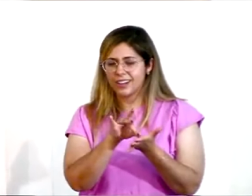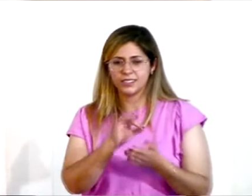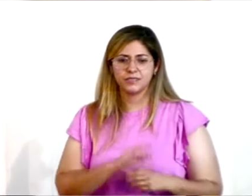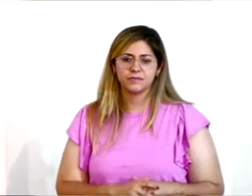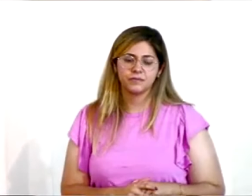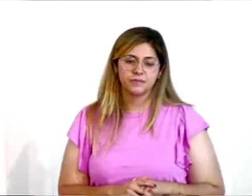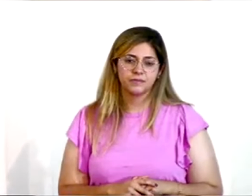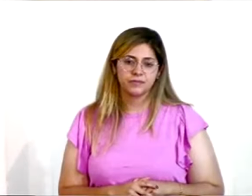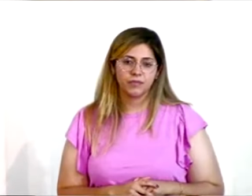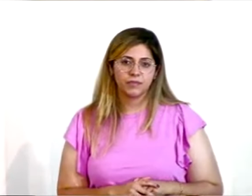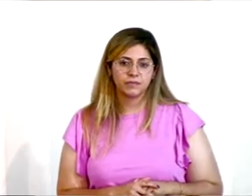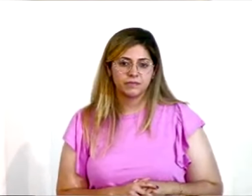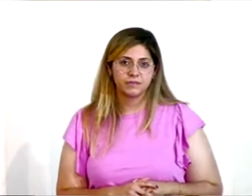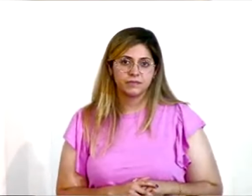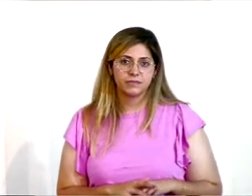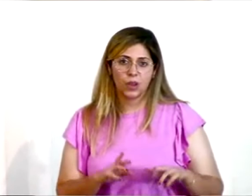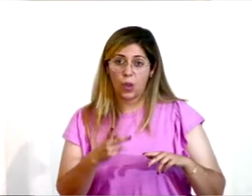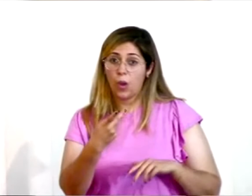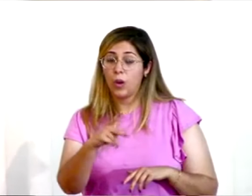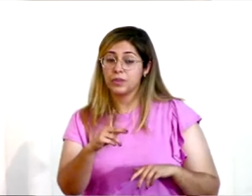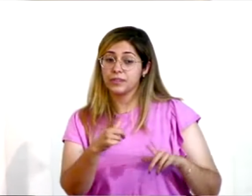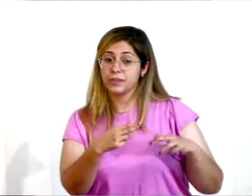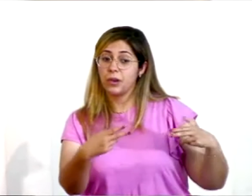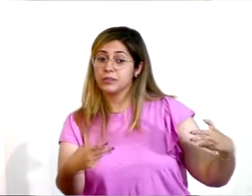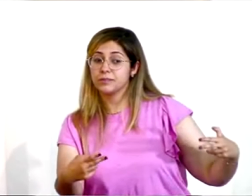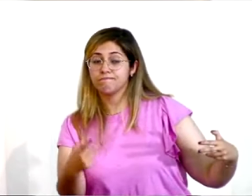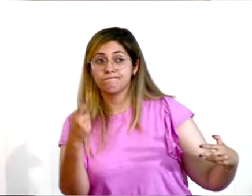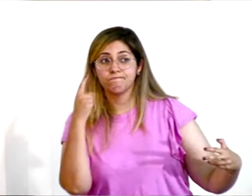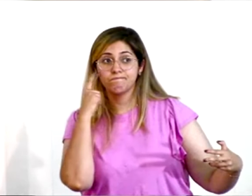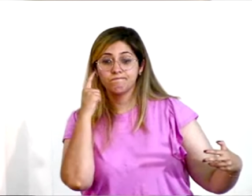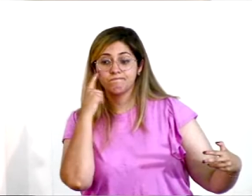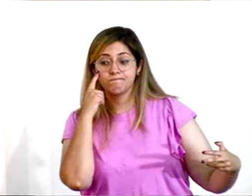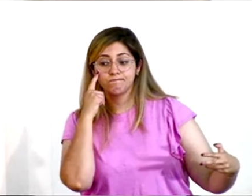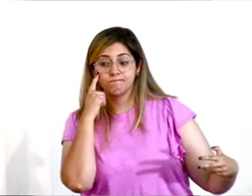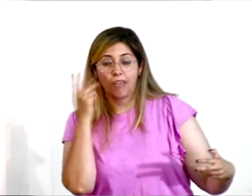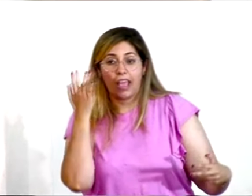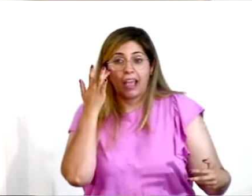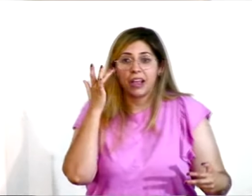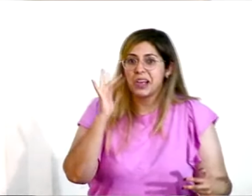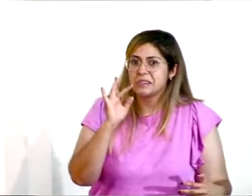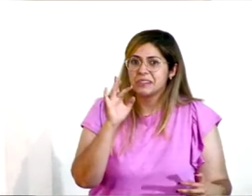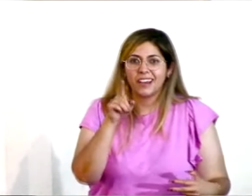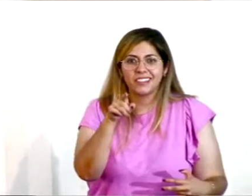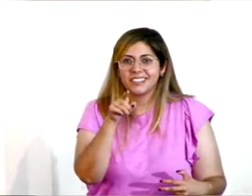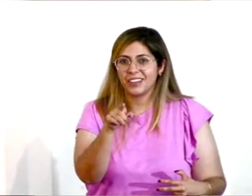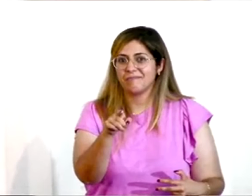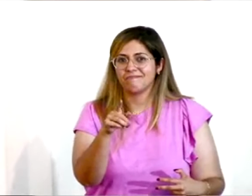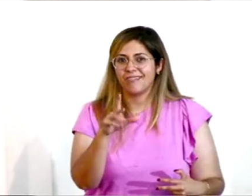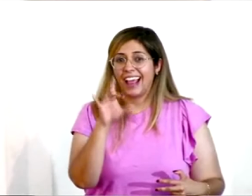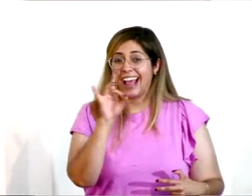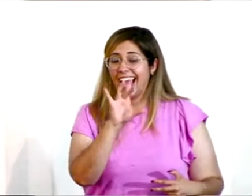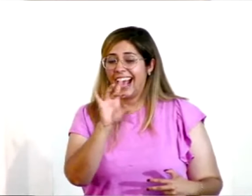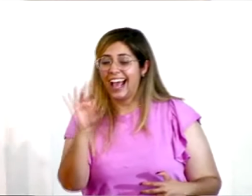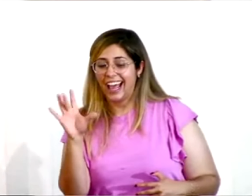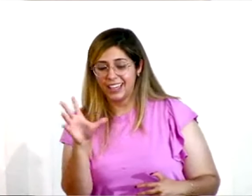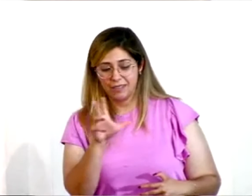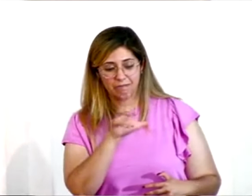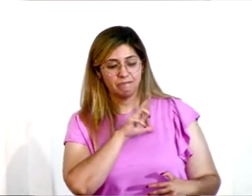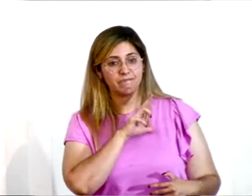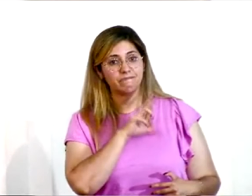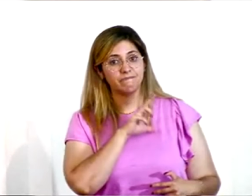ou a alguma outra coisa. Você não pode saber de mim e eu não posso saber de você. O Espírito não dá esse direito